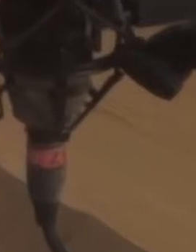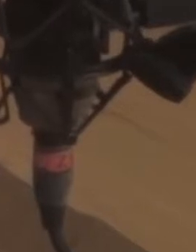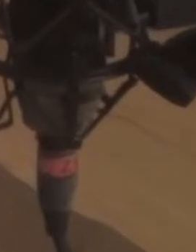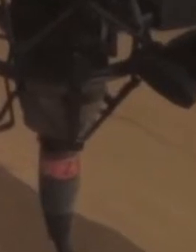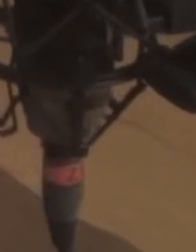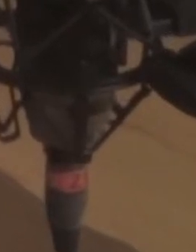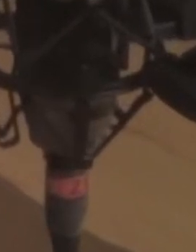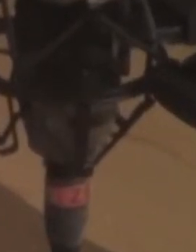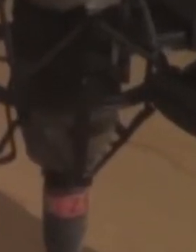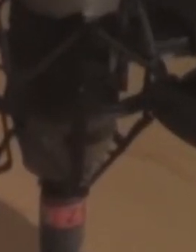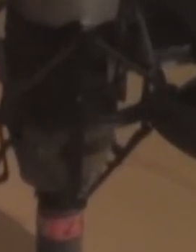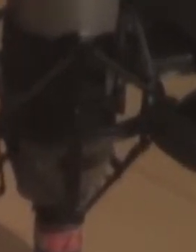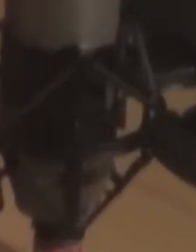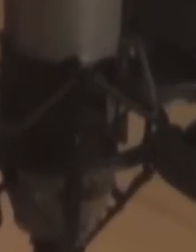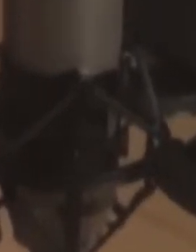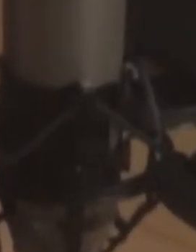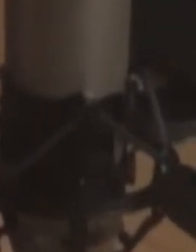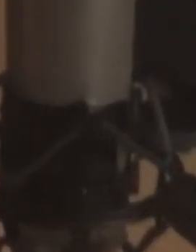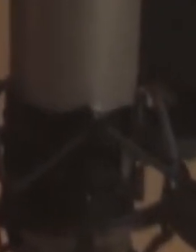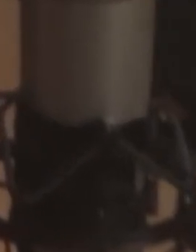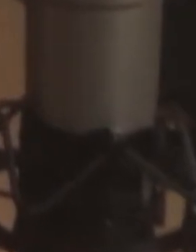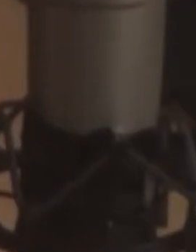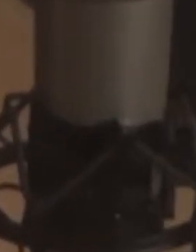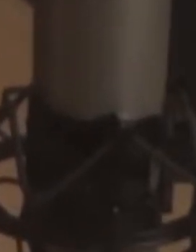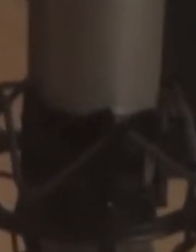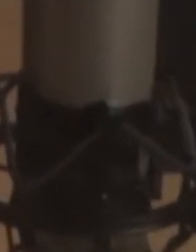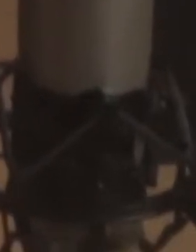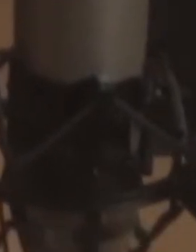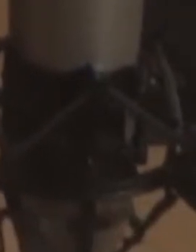felicidade vai além,